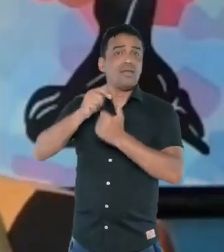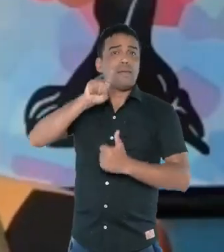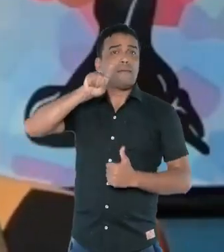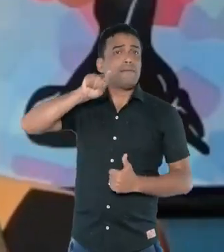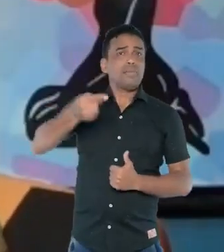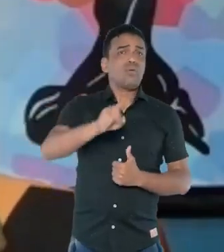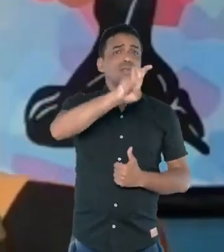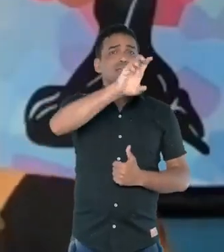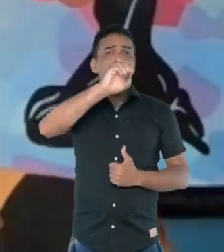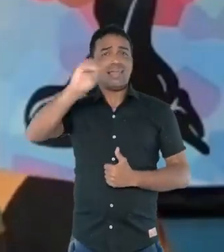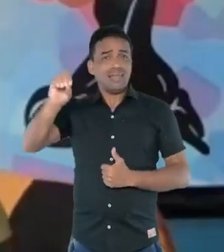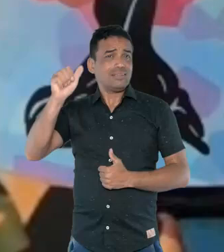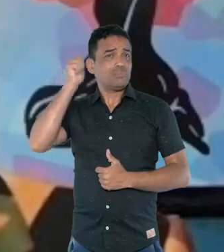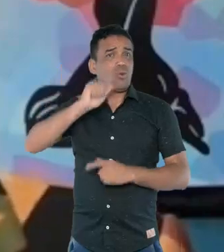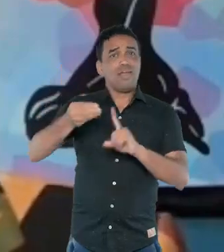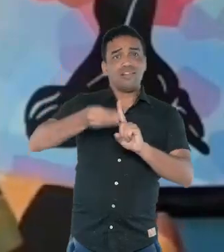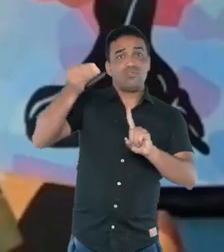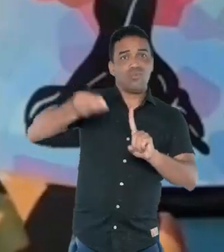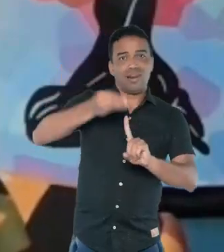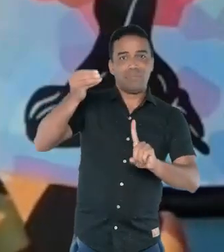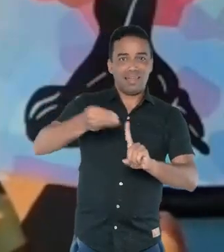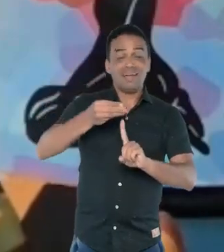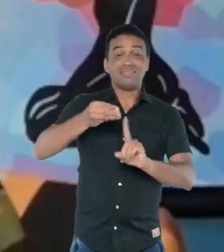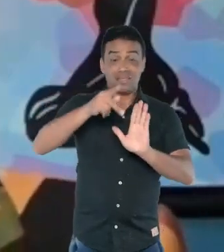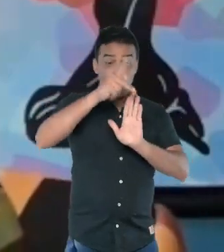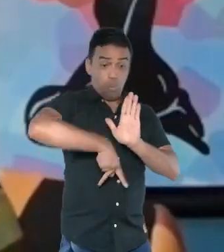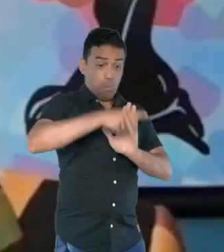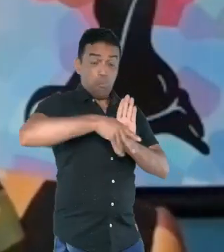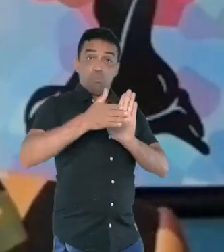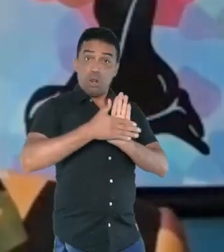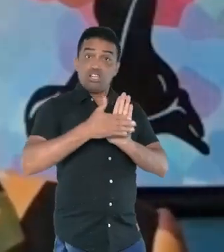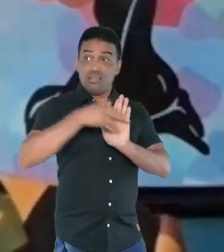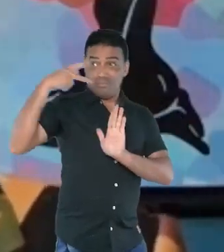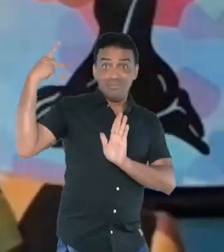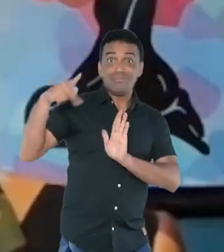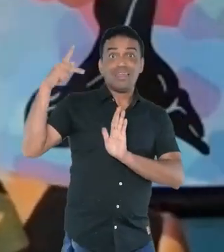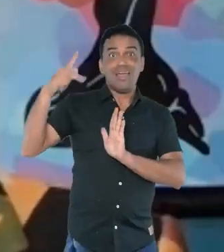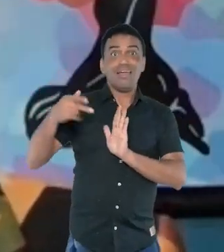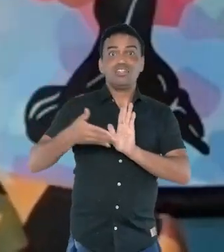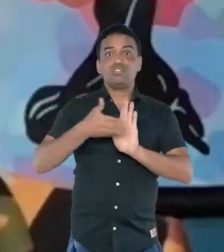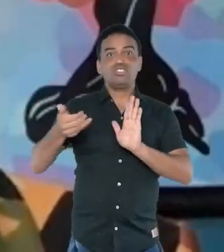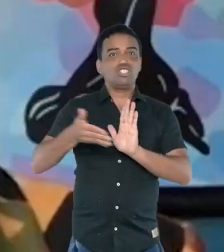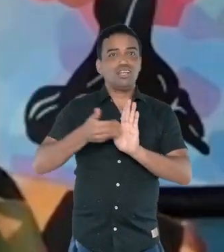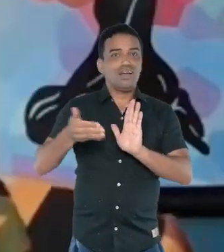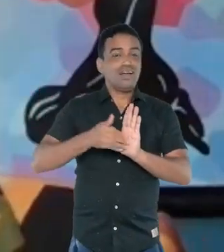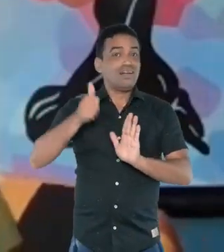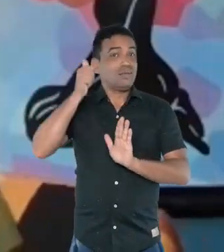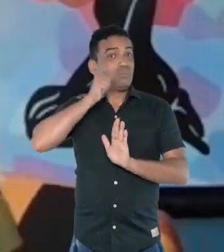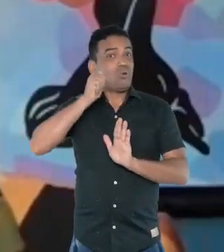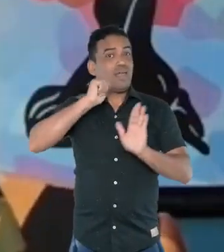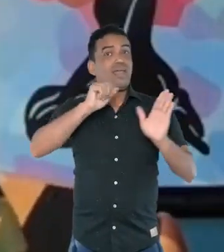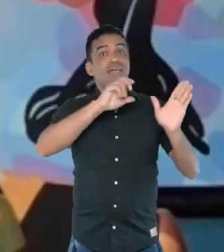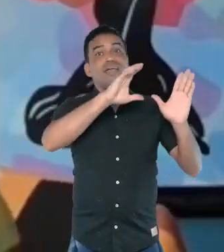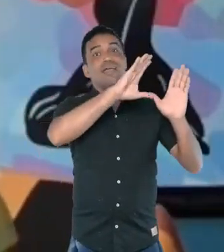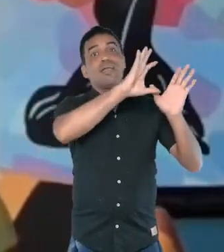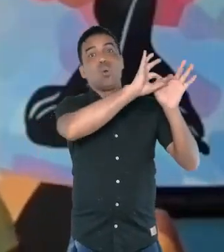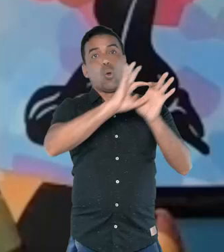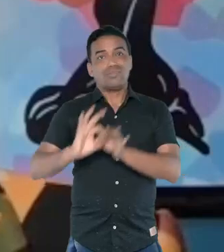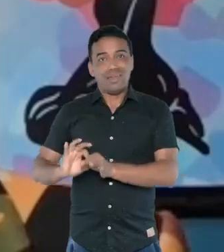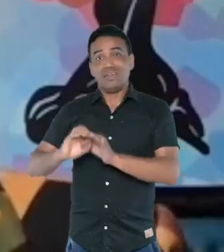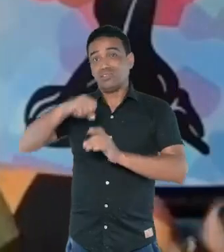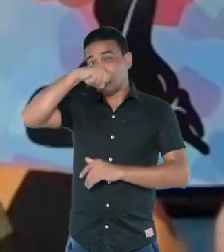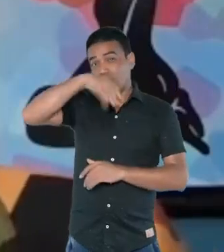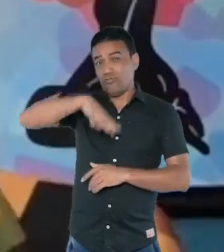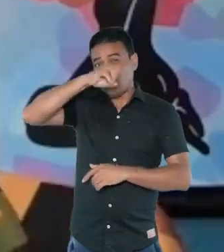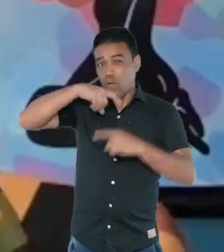de vulnerabilidade, que a partir desse projeto estão tirando essas mulheres de contextos de violência. Eu